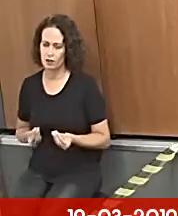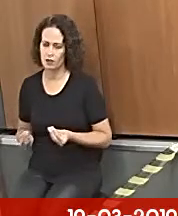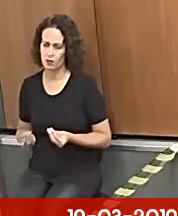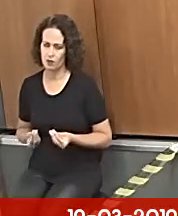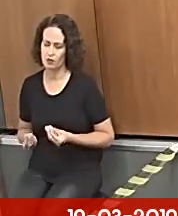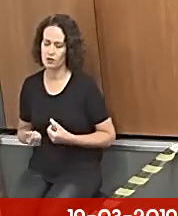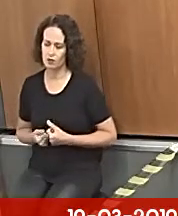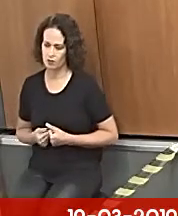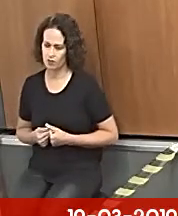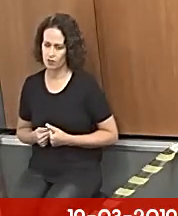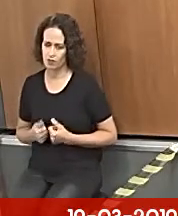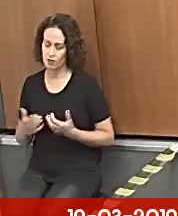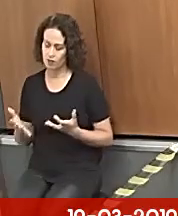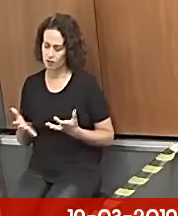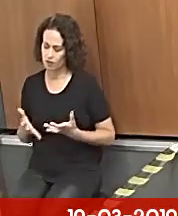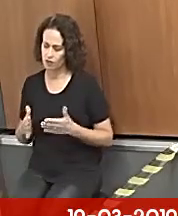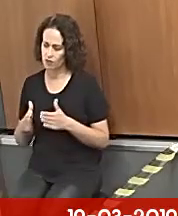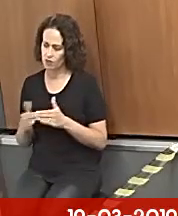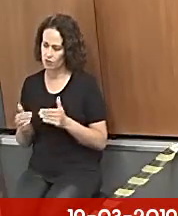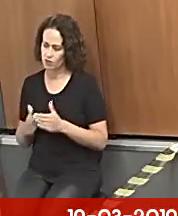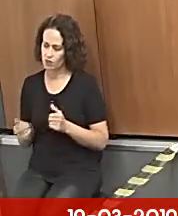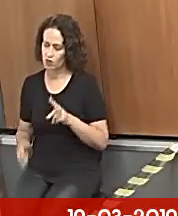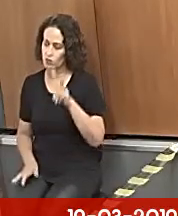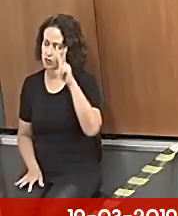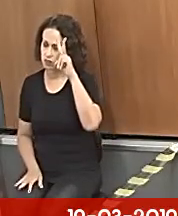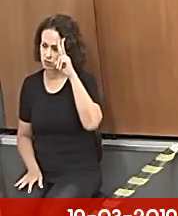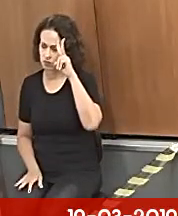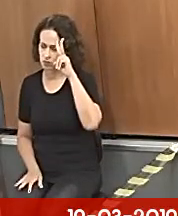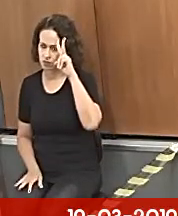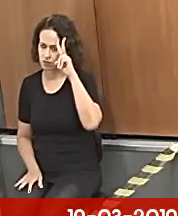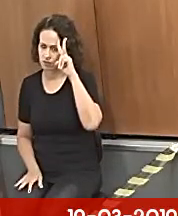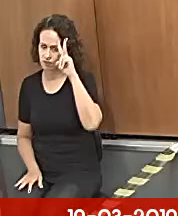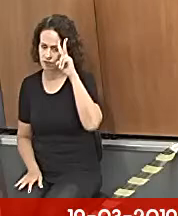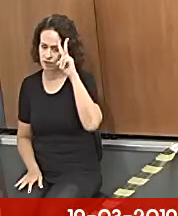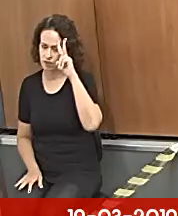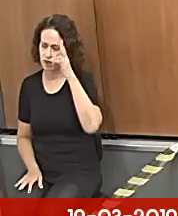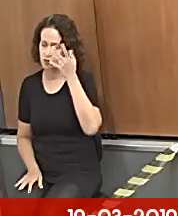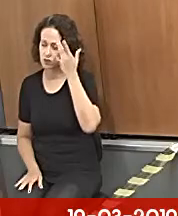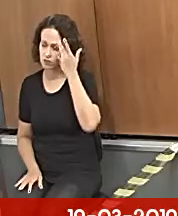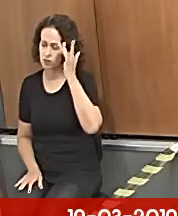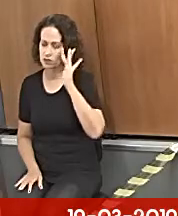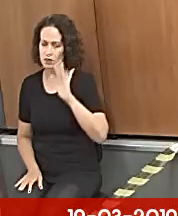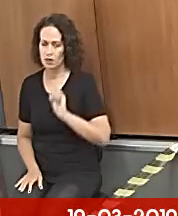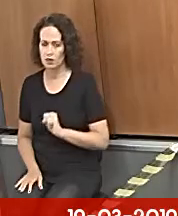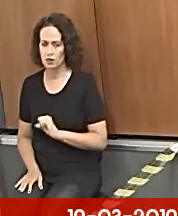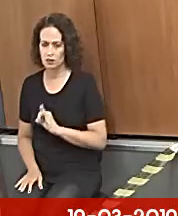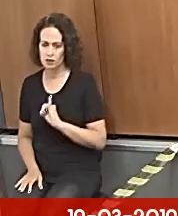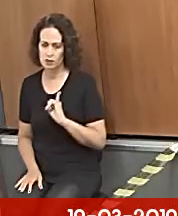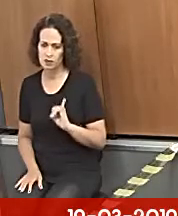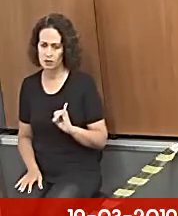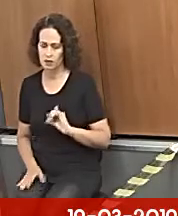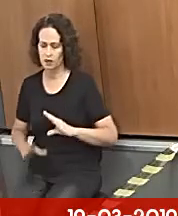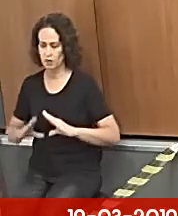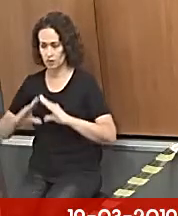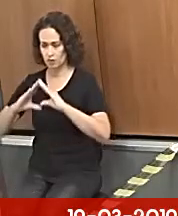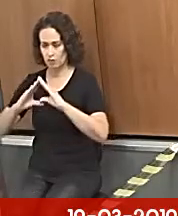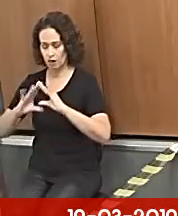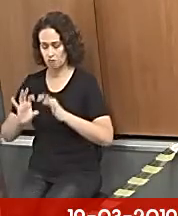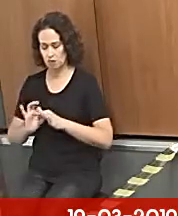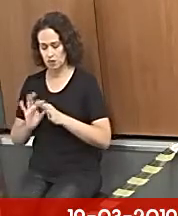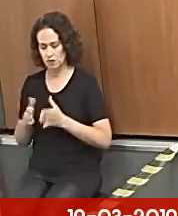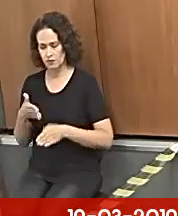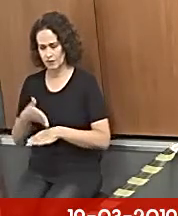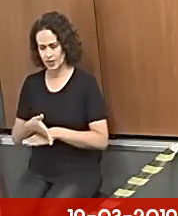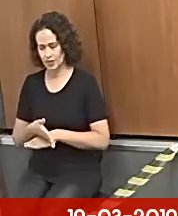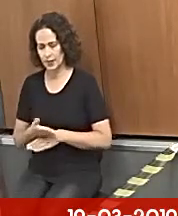pedindo siafi porque tá numa segunda feira então não sei se a assembleia vai ter como coragem deixou a